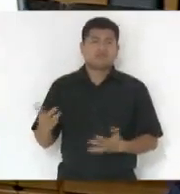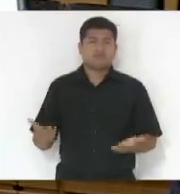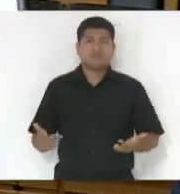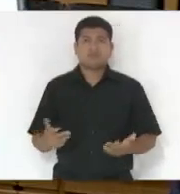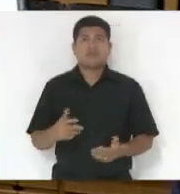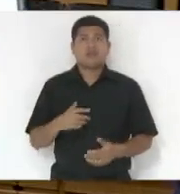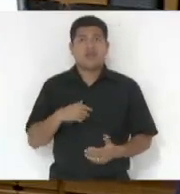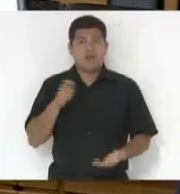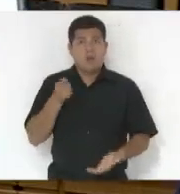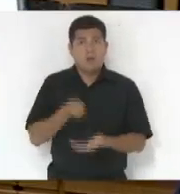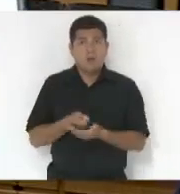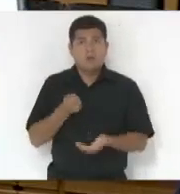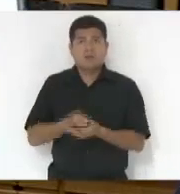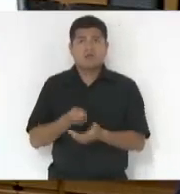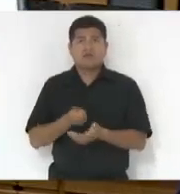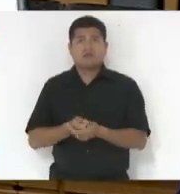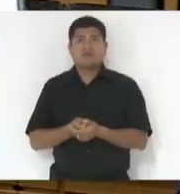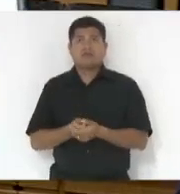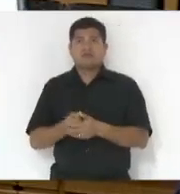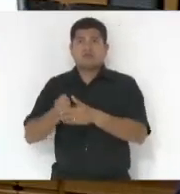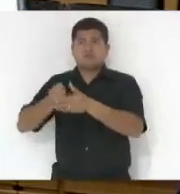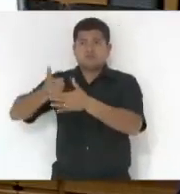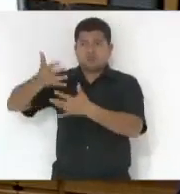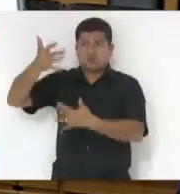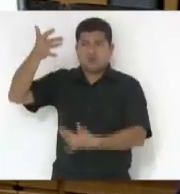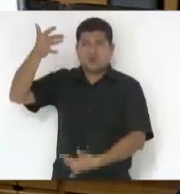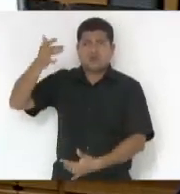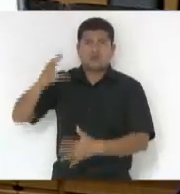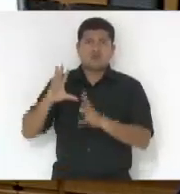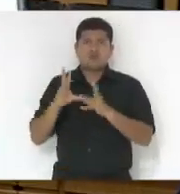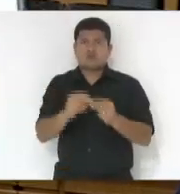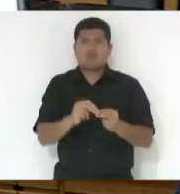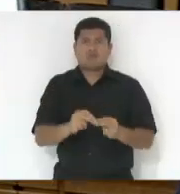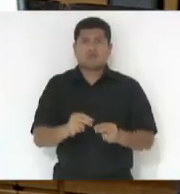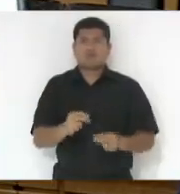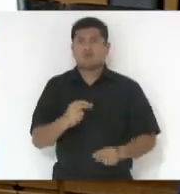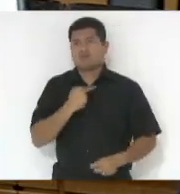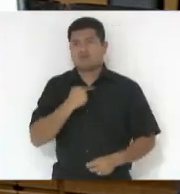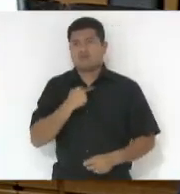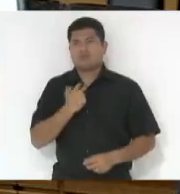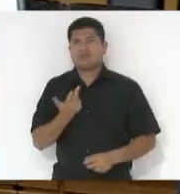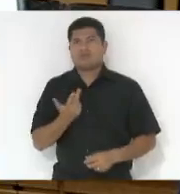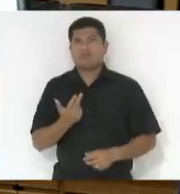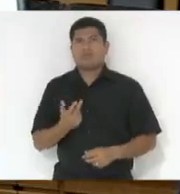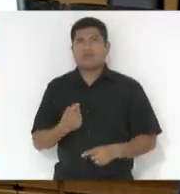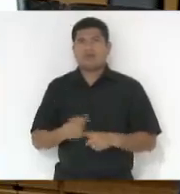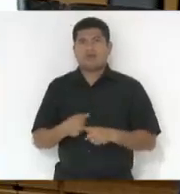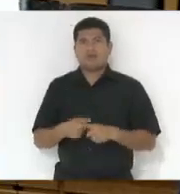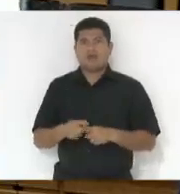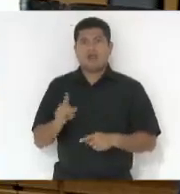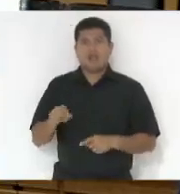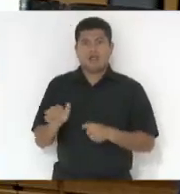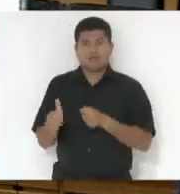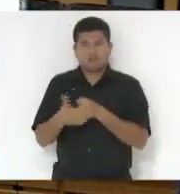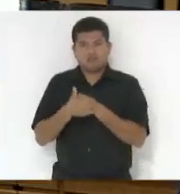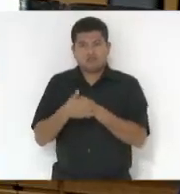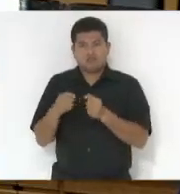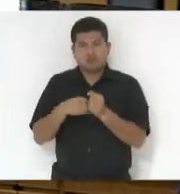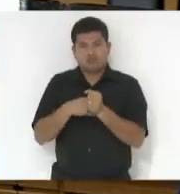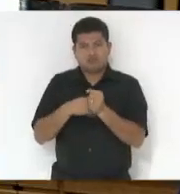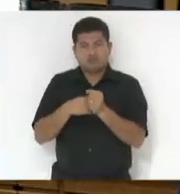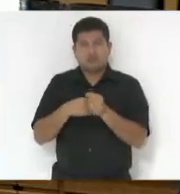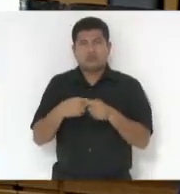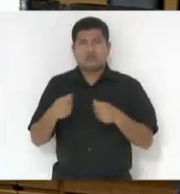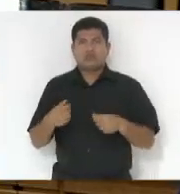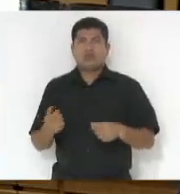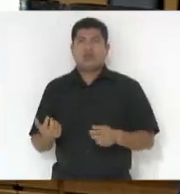obrigatoriamente, seus extratos, não o conteúdo todo, porque isso é uma questão também de sigilo entre os